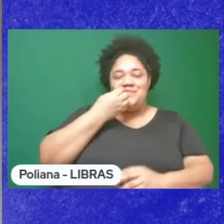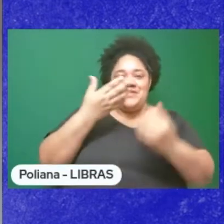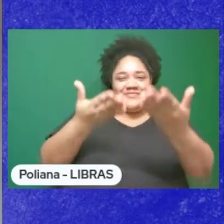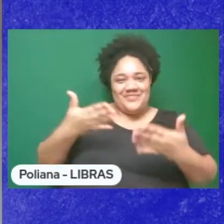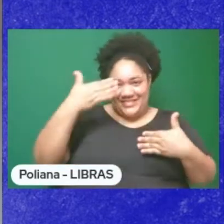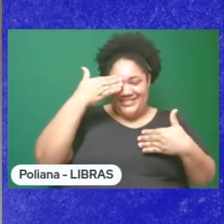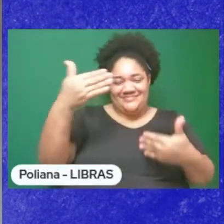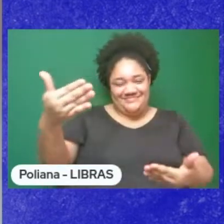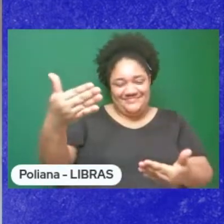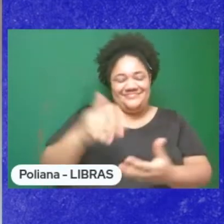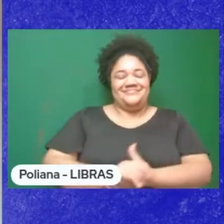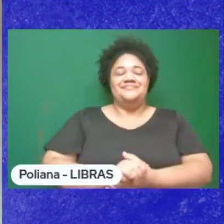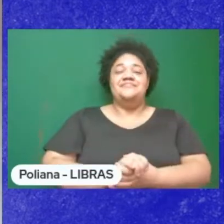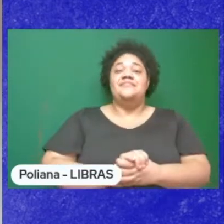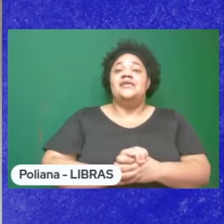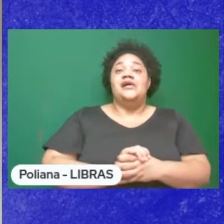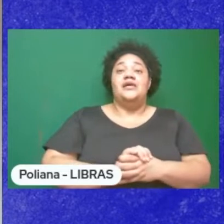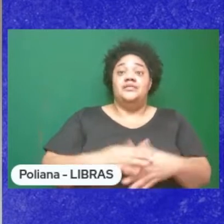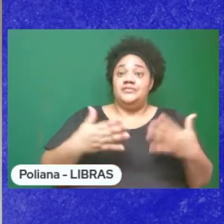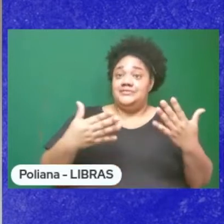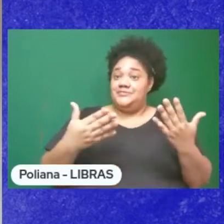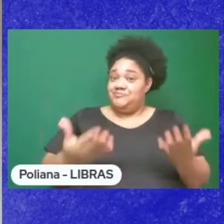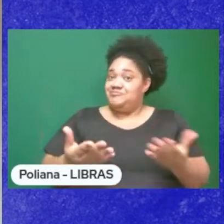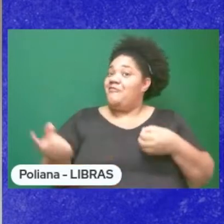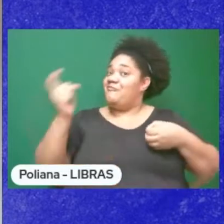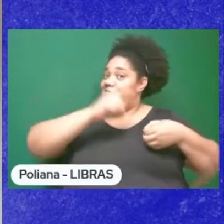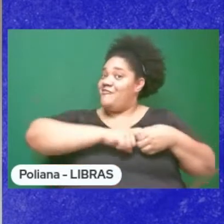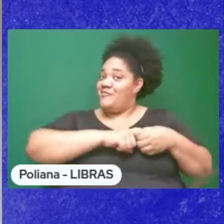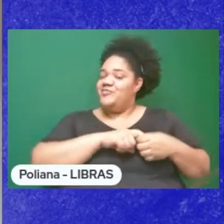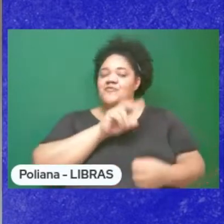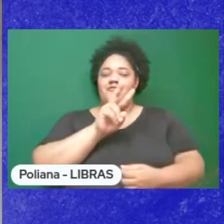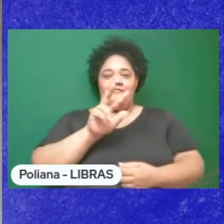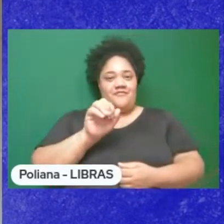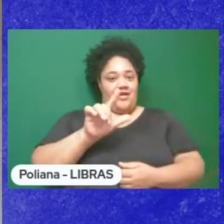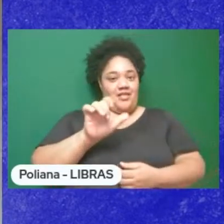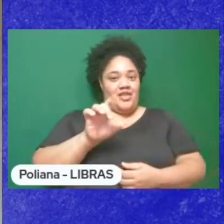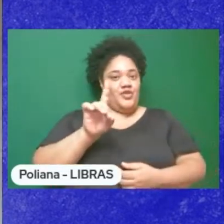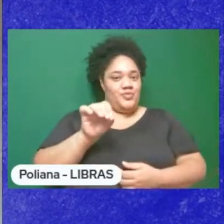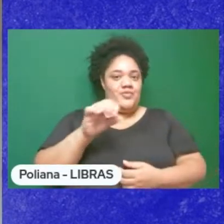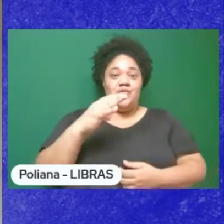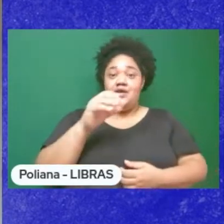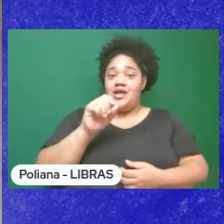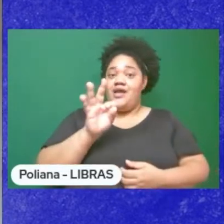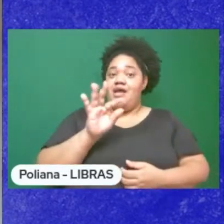conosco. Então, vamos voltar aqui para o Vale do Catimbau. É um lugar que fica aqui no sertão de